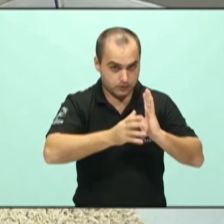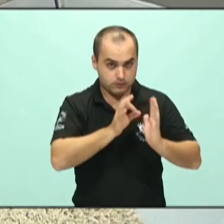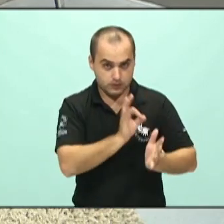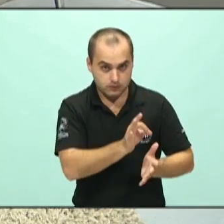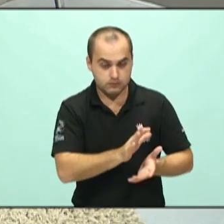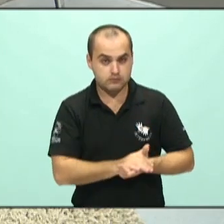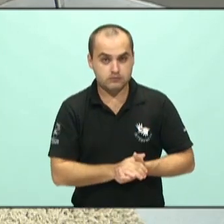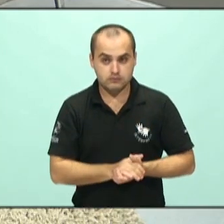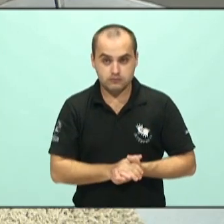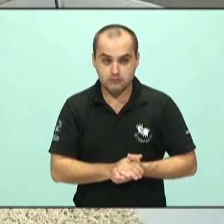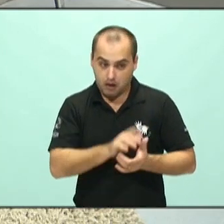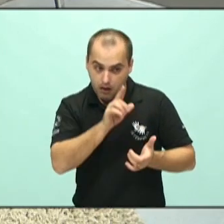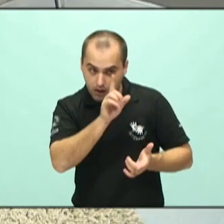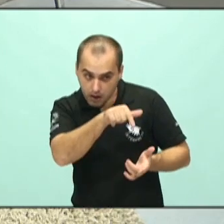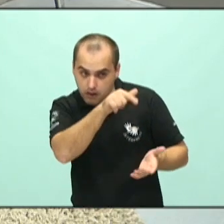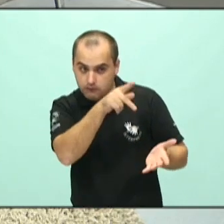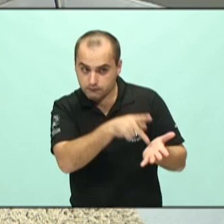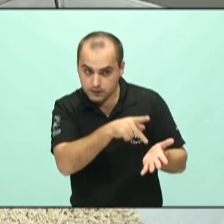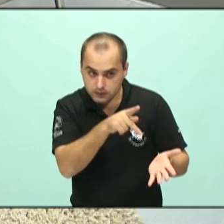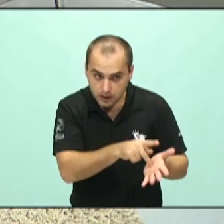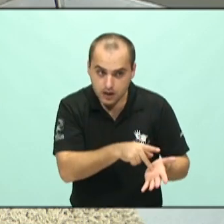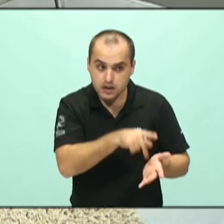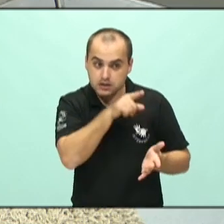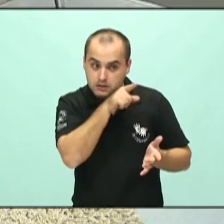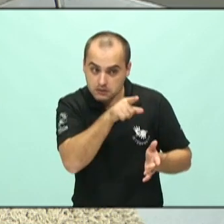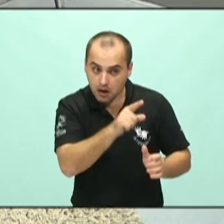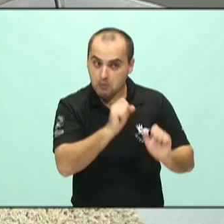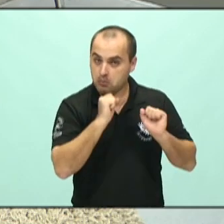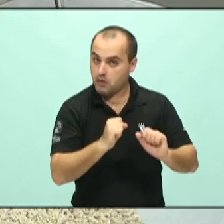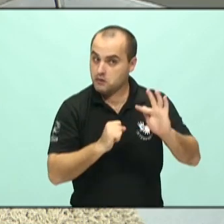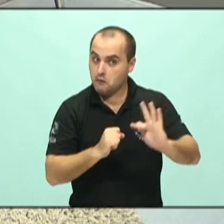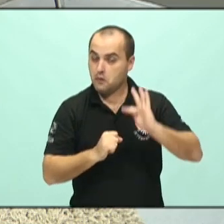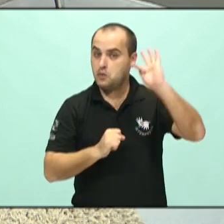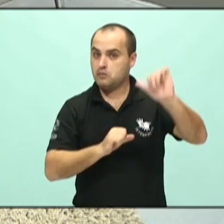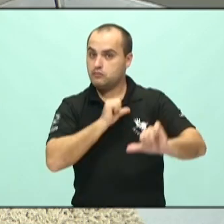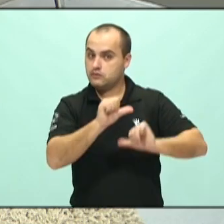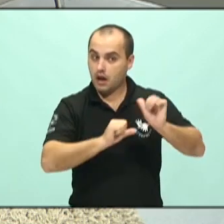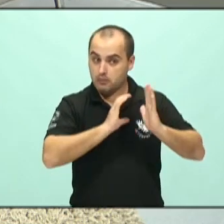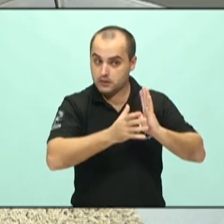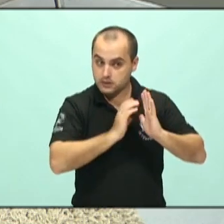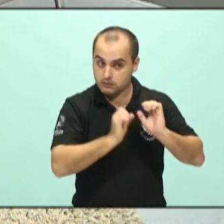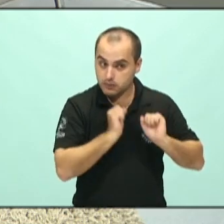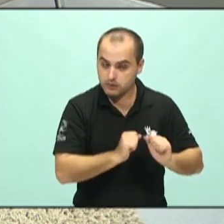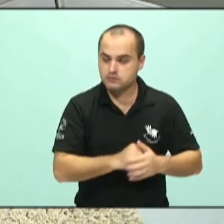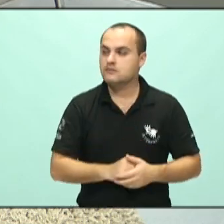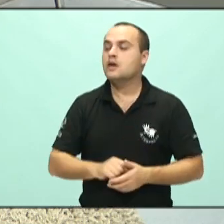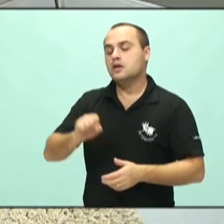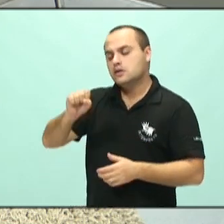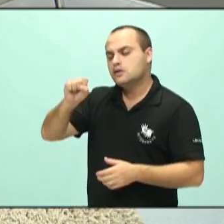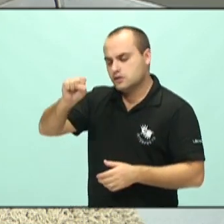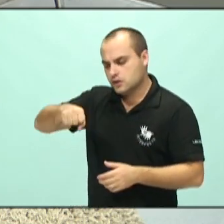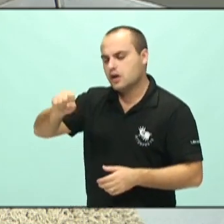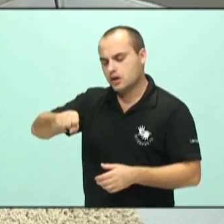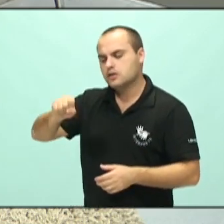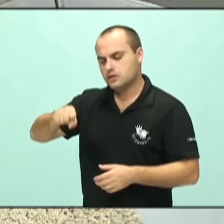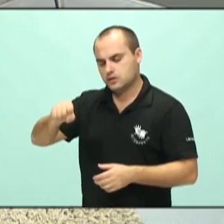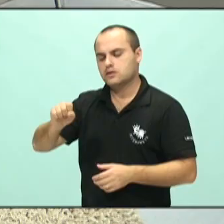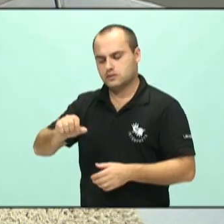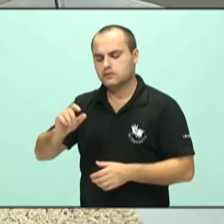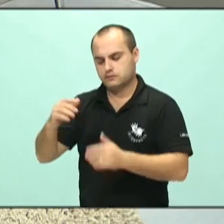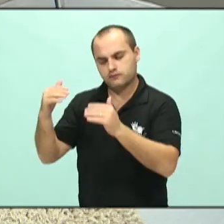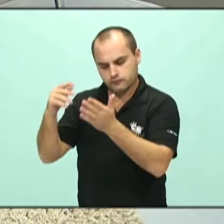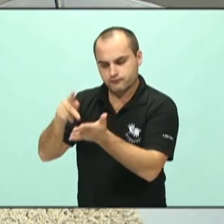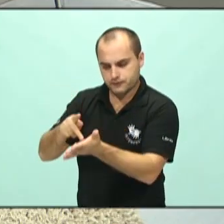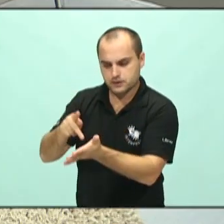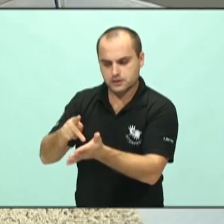Mas procede esse comentário de que o senhor poderá mudar de partido? Procede sim, Carlos Antônio. Eu vou te explicar o porquê.